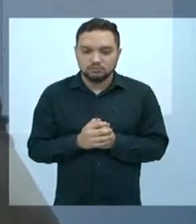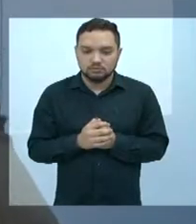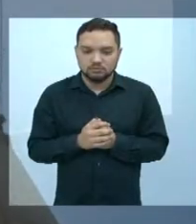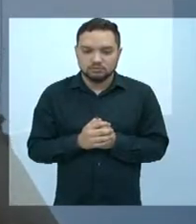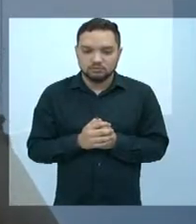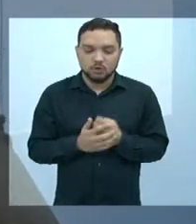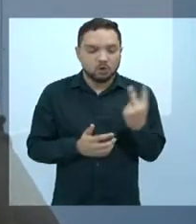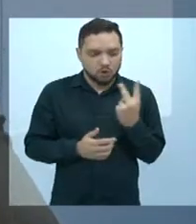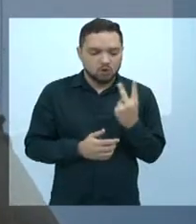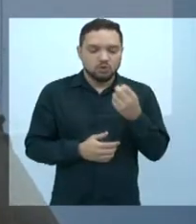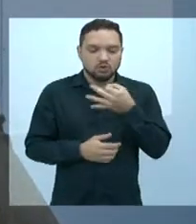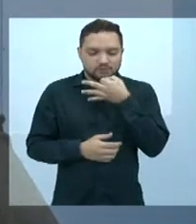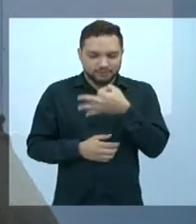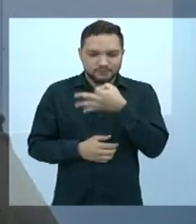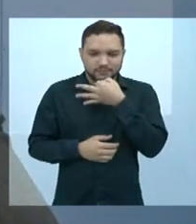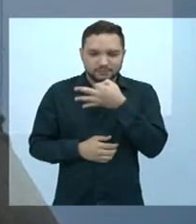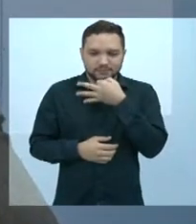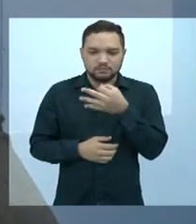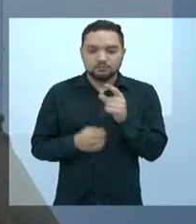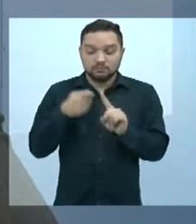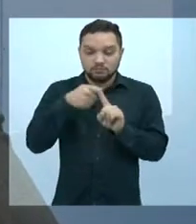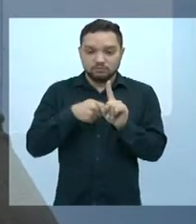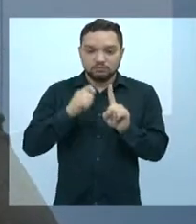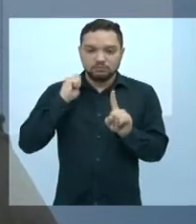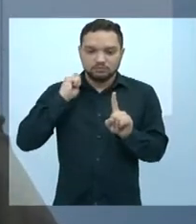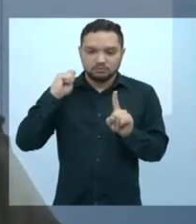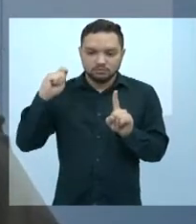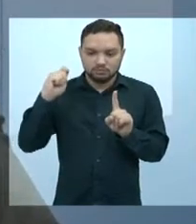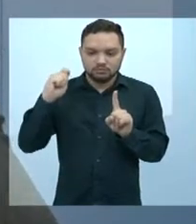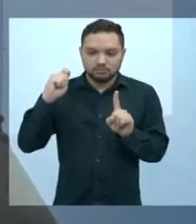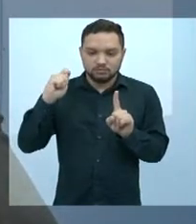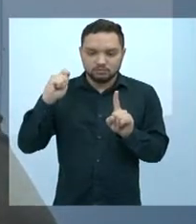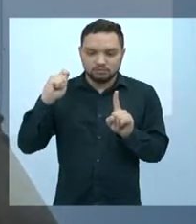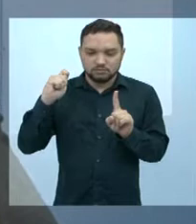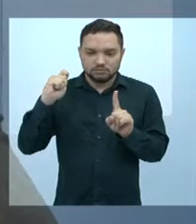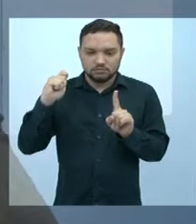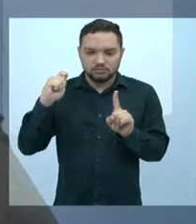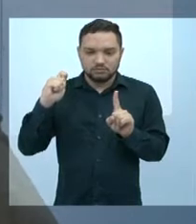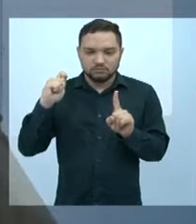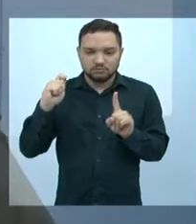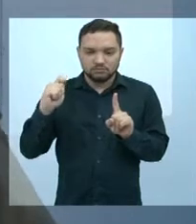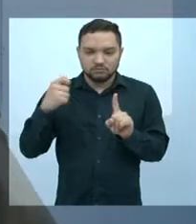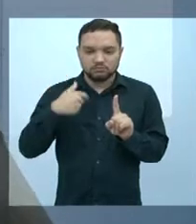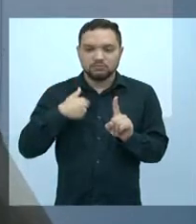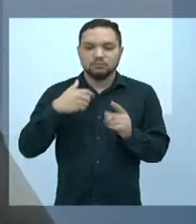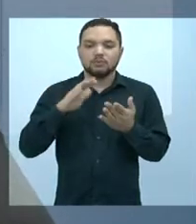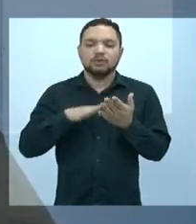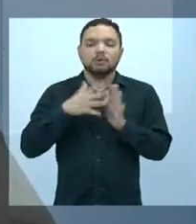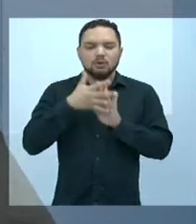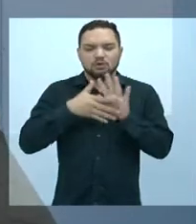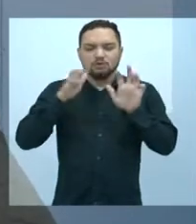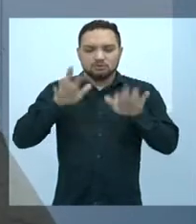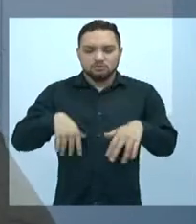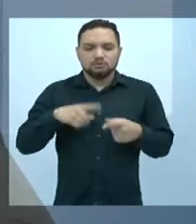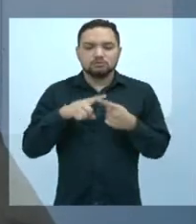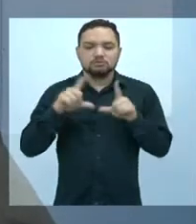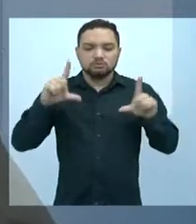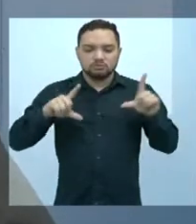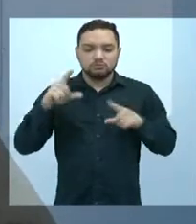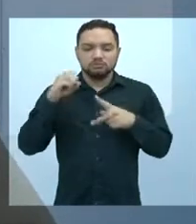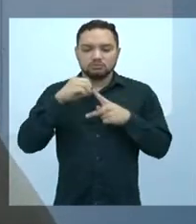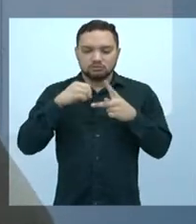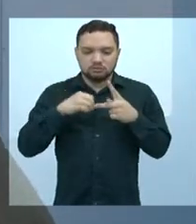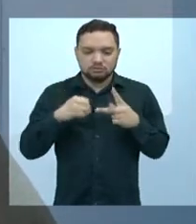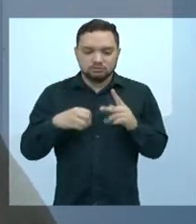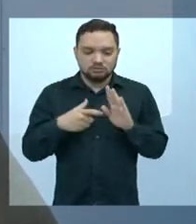essa avaliação em abril desse ano, eu dizia nos meus textos, e aqui através desse programa na qual você